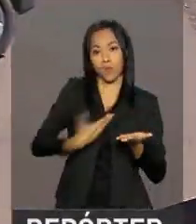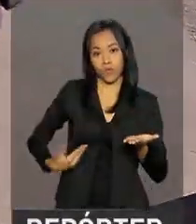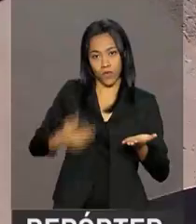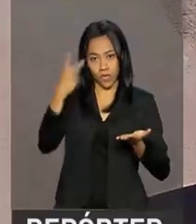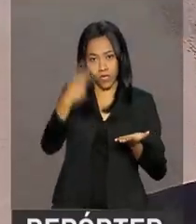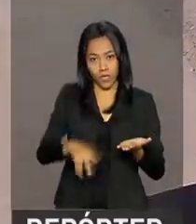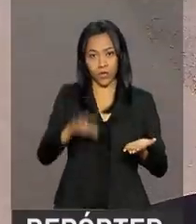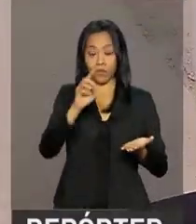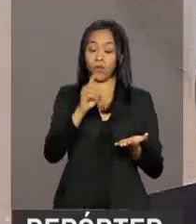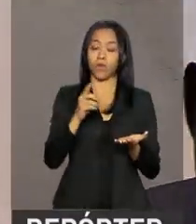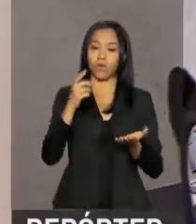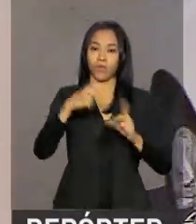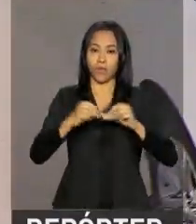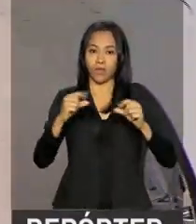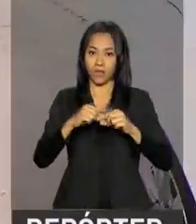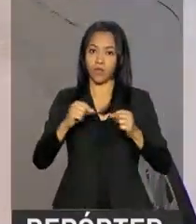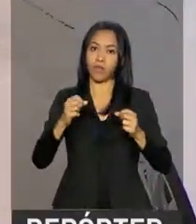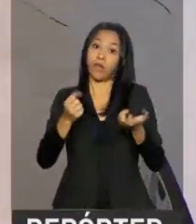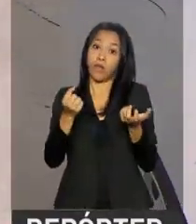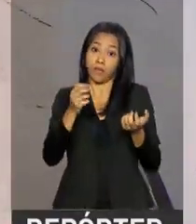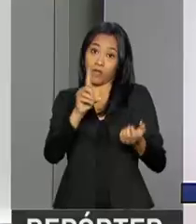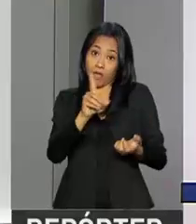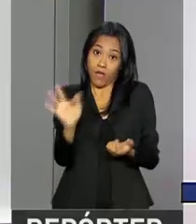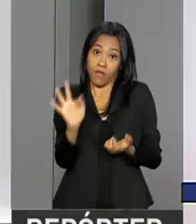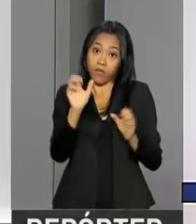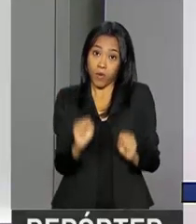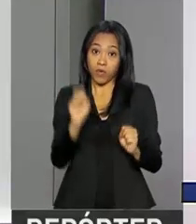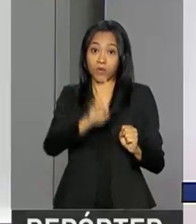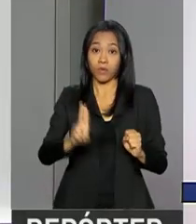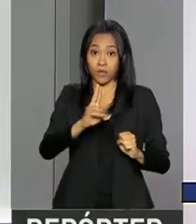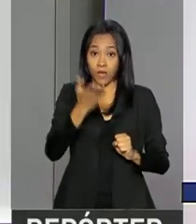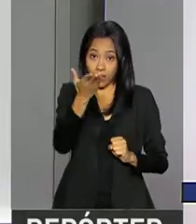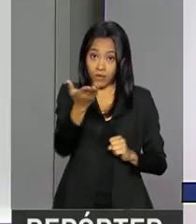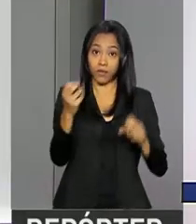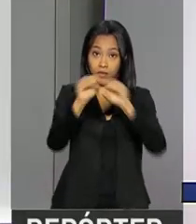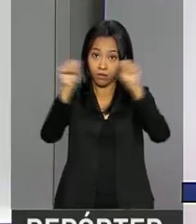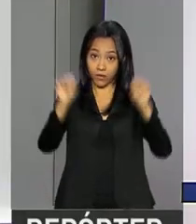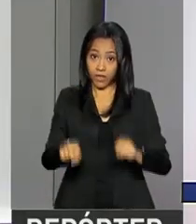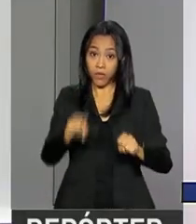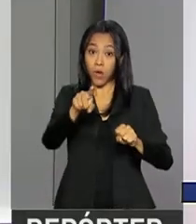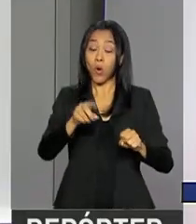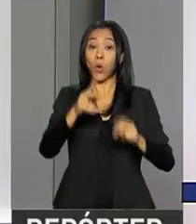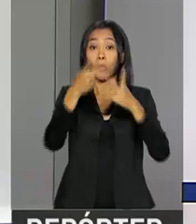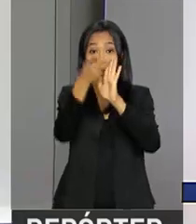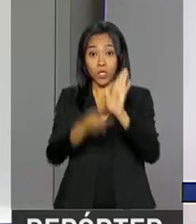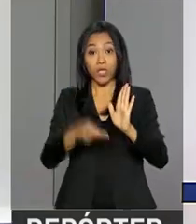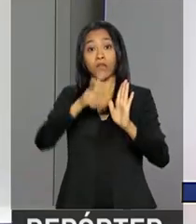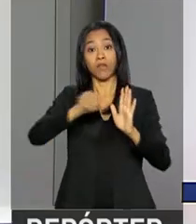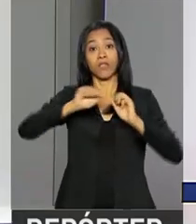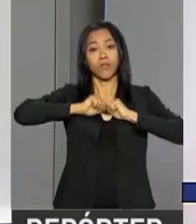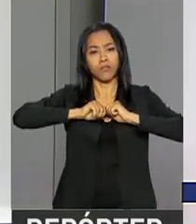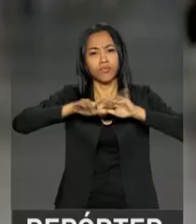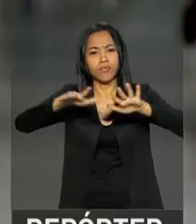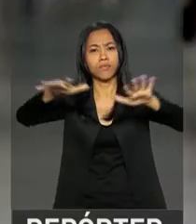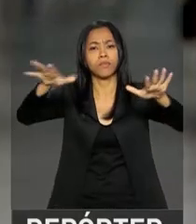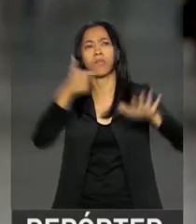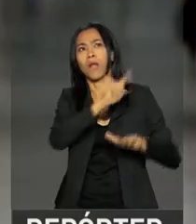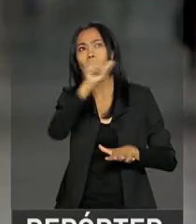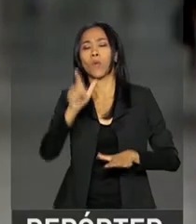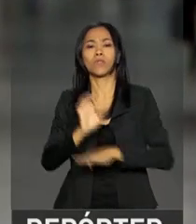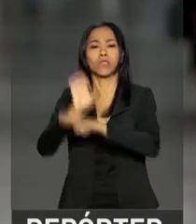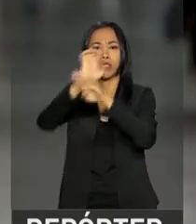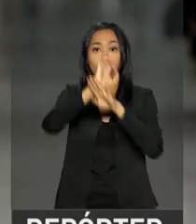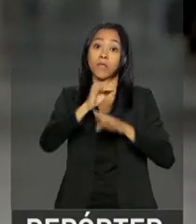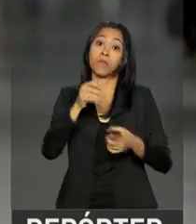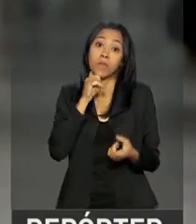Federal passem a usar o serviço ainda neste ano. O projeto deve ser expandido para outras cidades com muitos servidores, como Rio